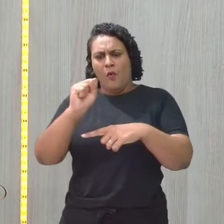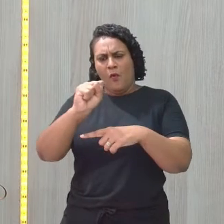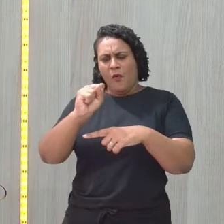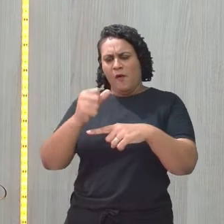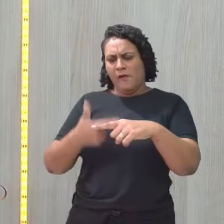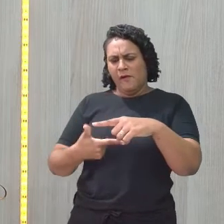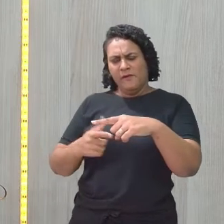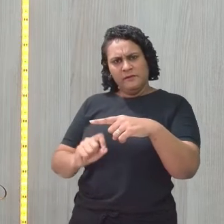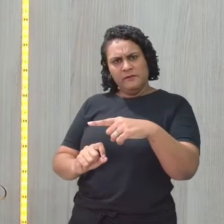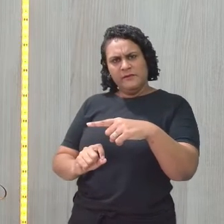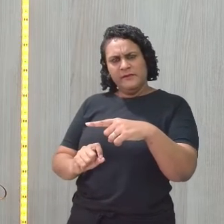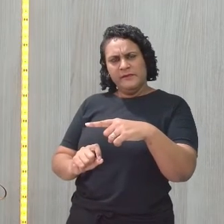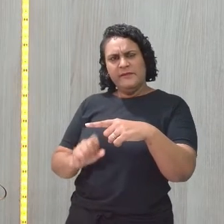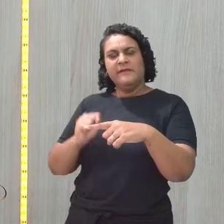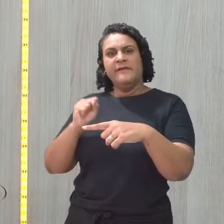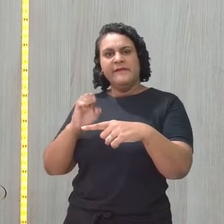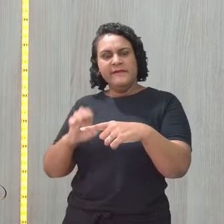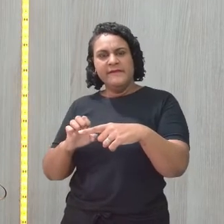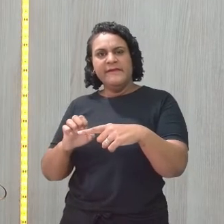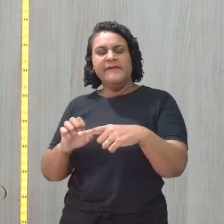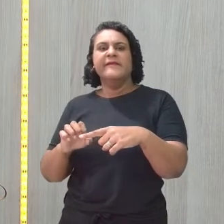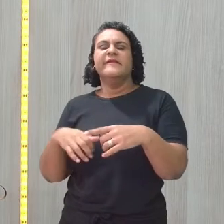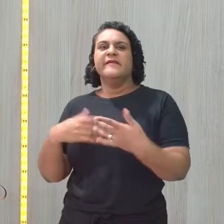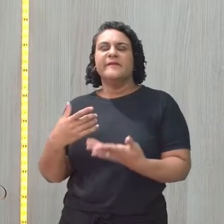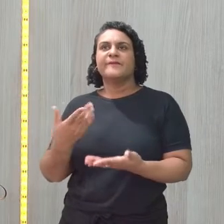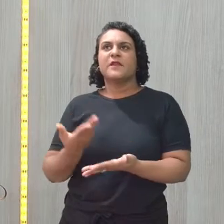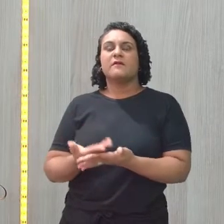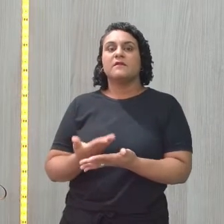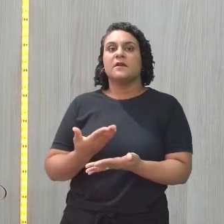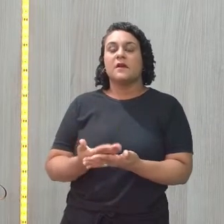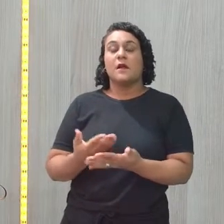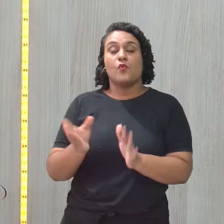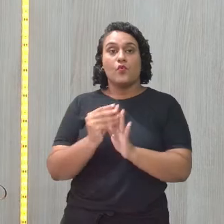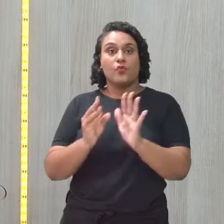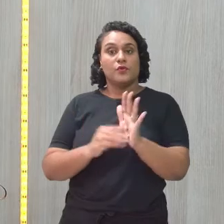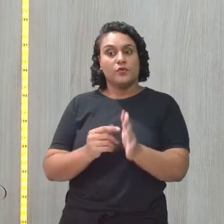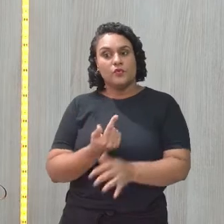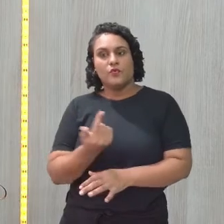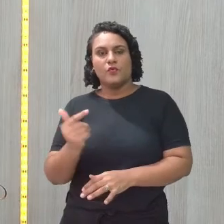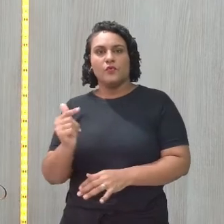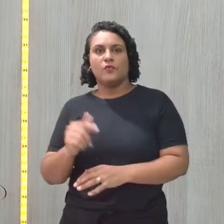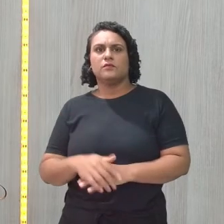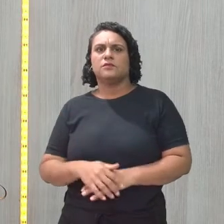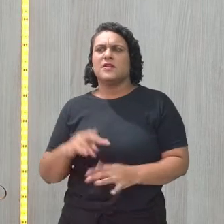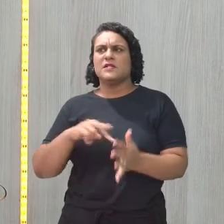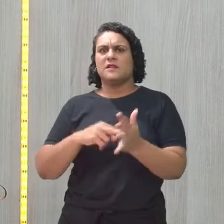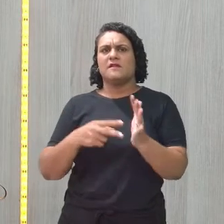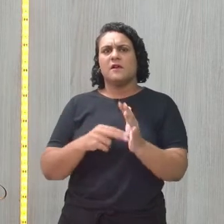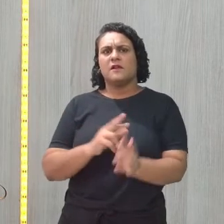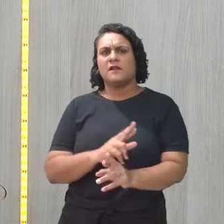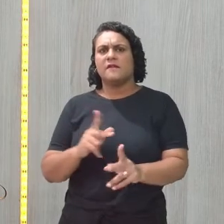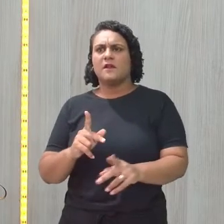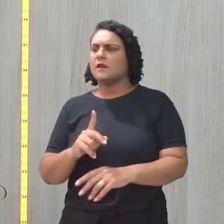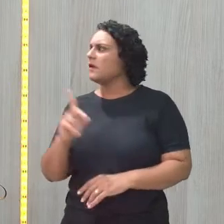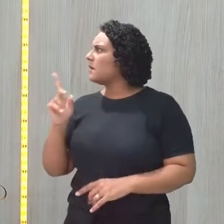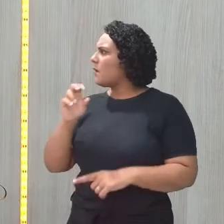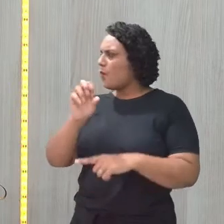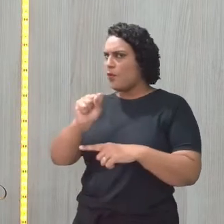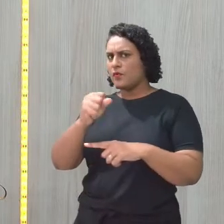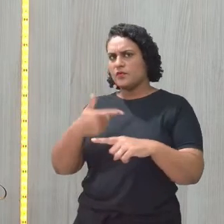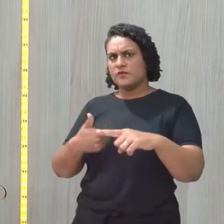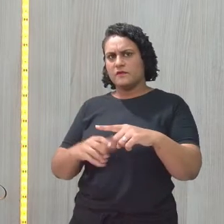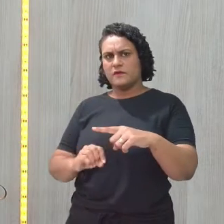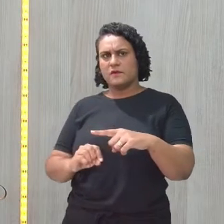20, se ele tiver dando uma outra aula de fração como um outro significado, aquela fração 8 sobre 20